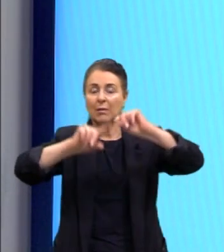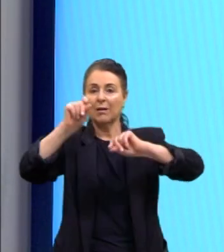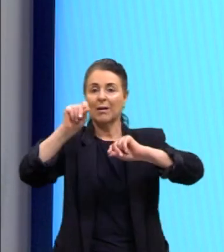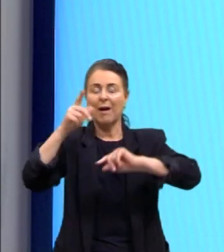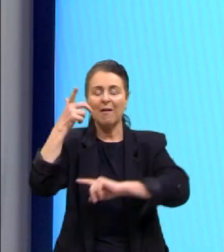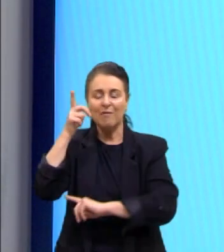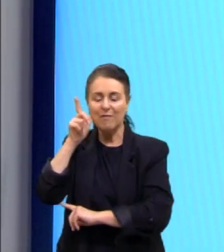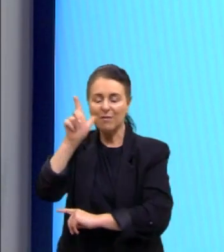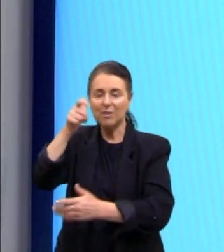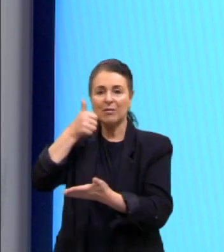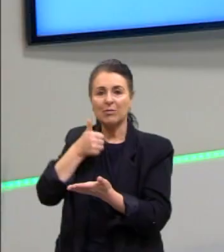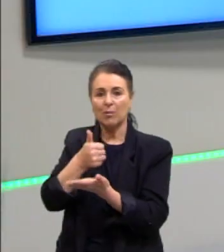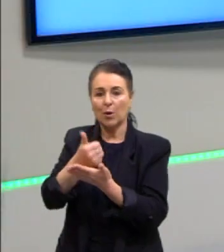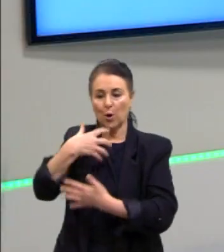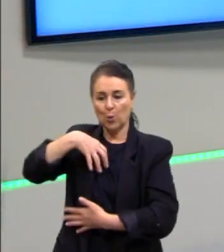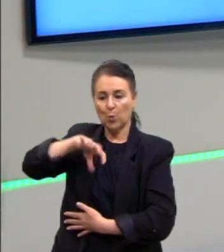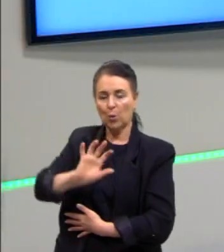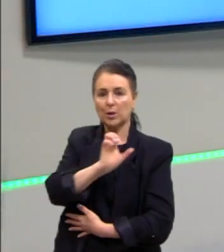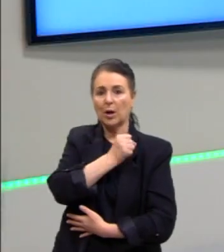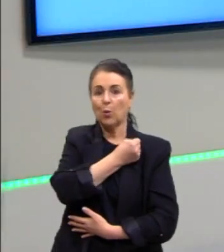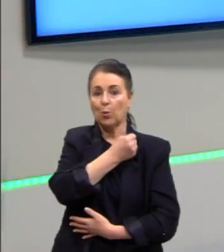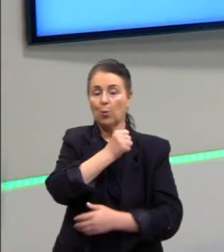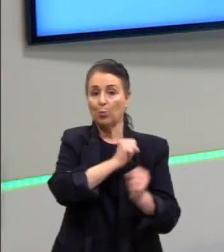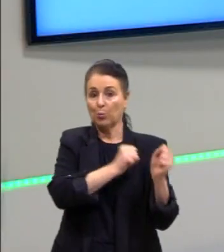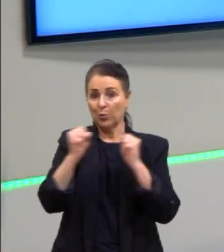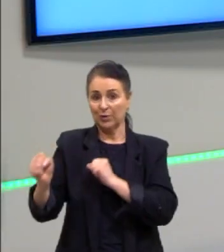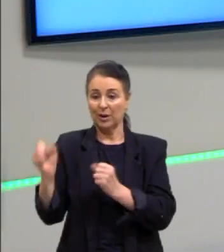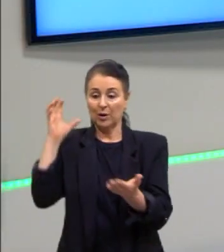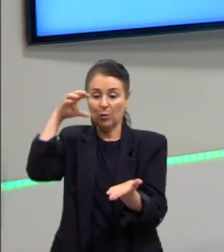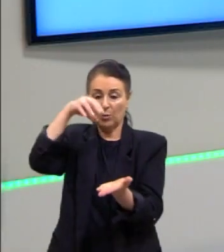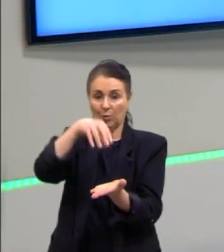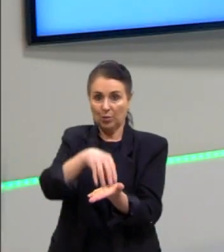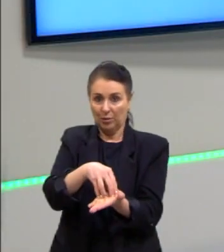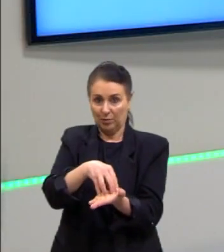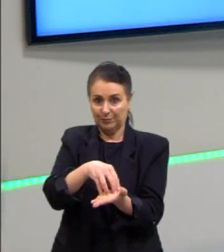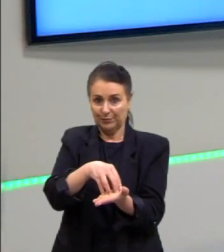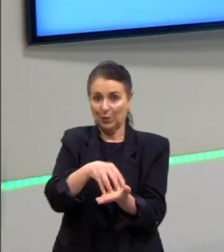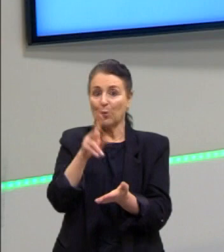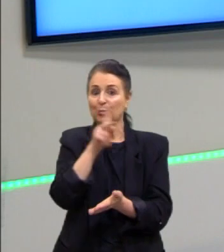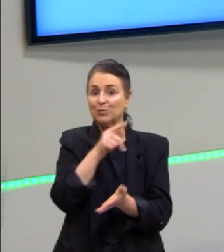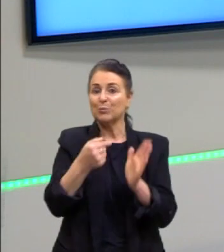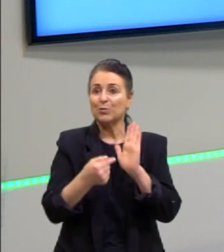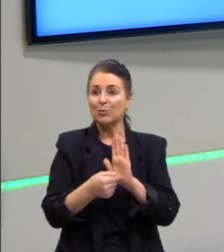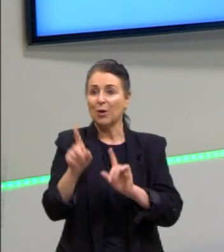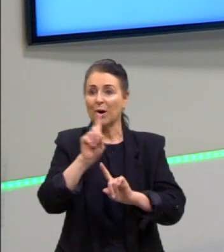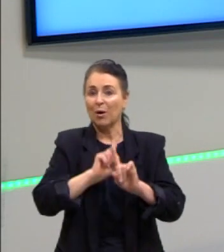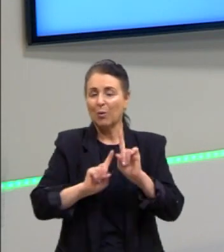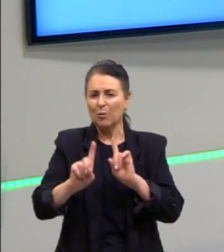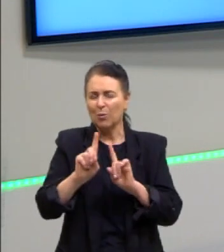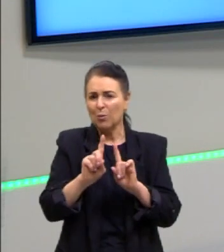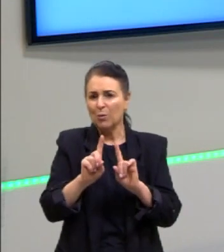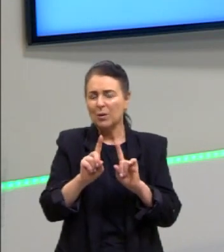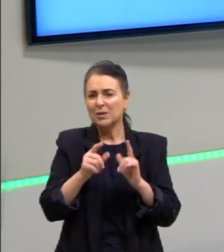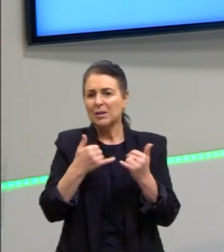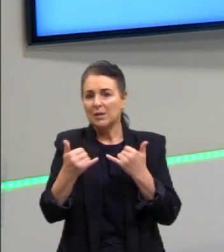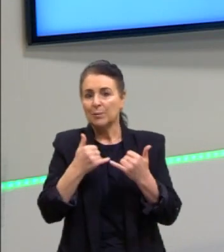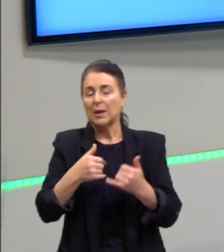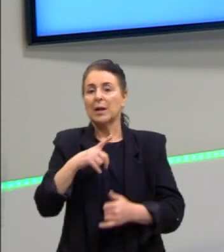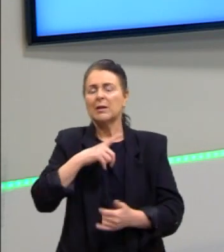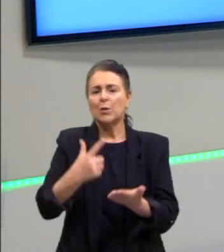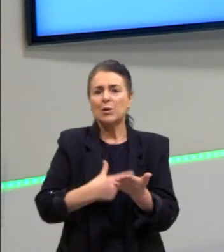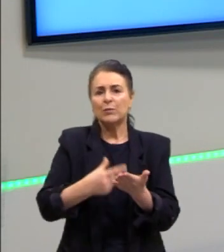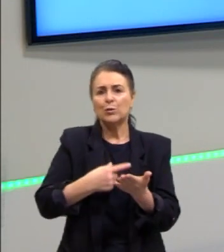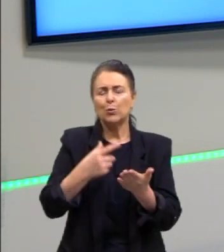vitória contra o poder Colonial tá aqui São só alguns exemplos tem um livro do Vicentini que fala sobre